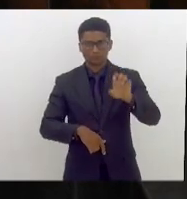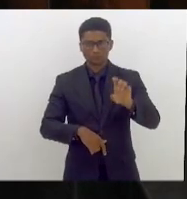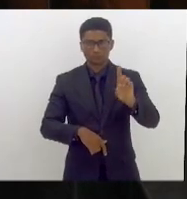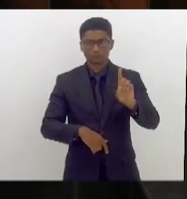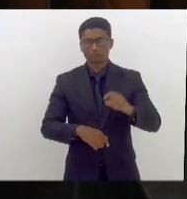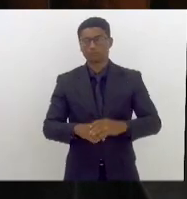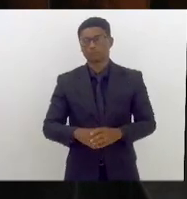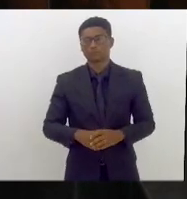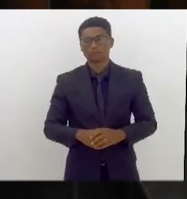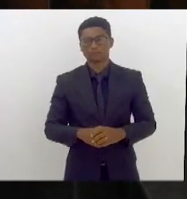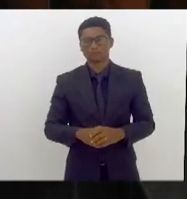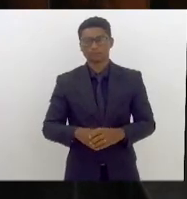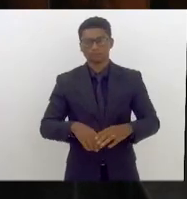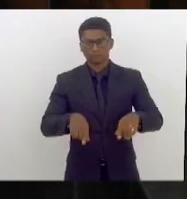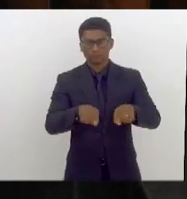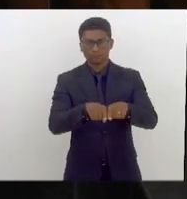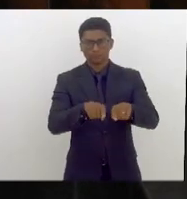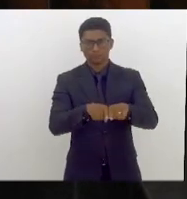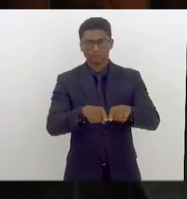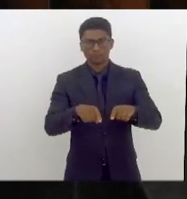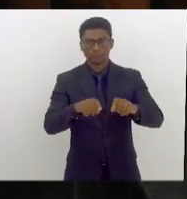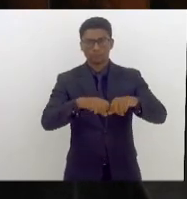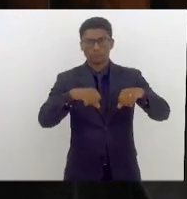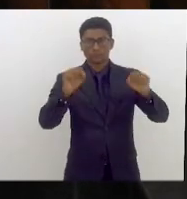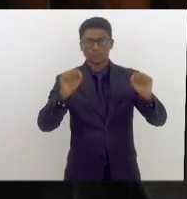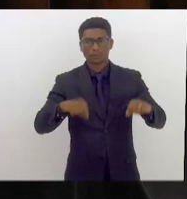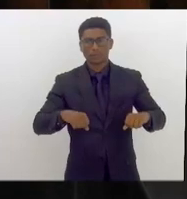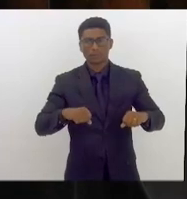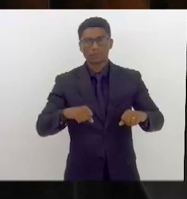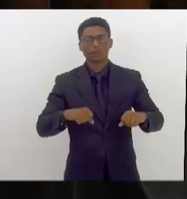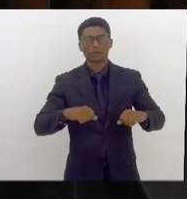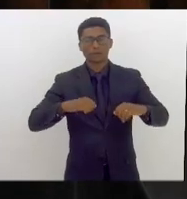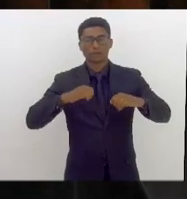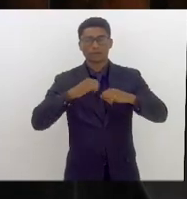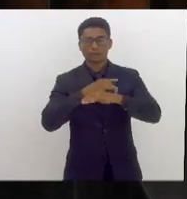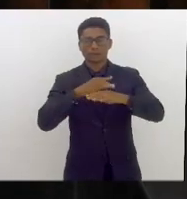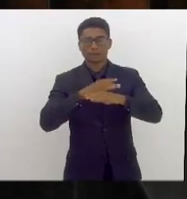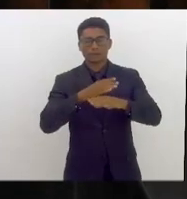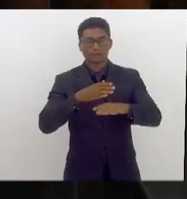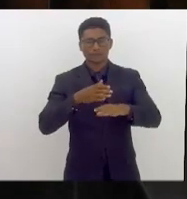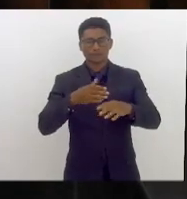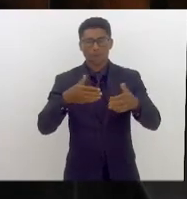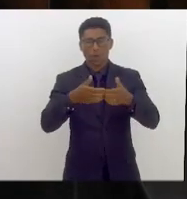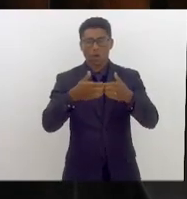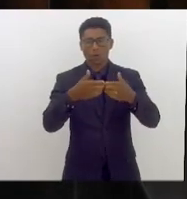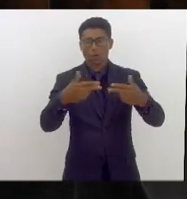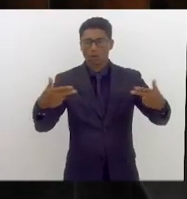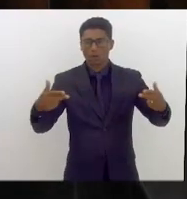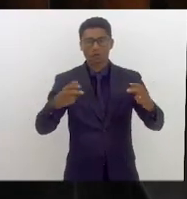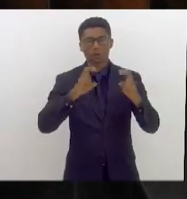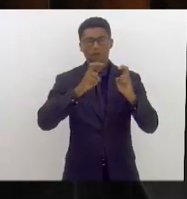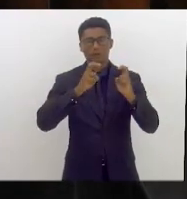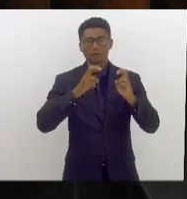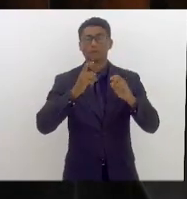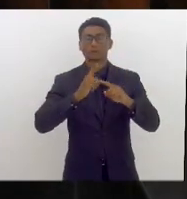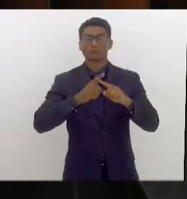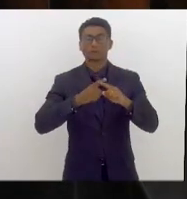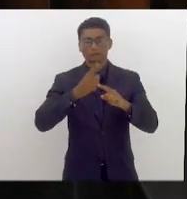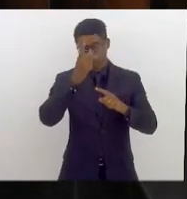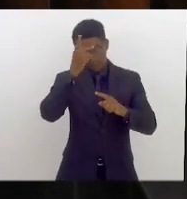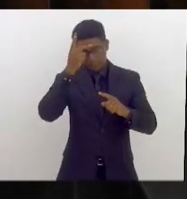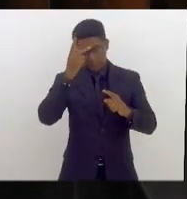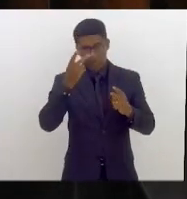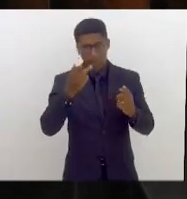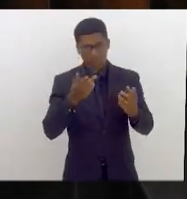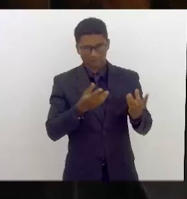como também é o eixo do sistema de transporte metropolitano. É o eixo, porque todo esse afluxo de pessoas que vem para a